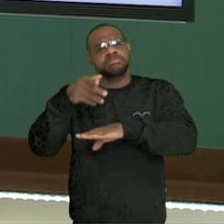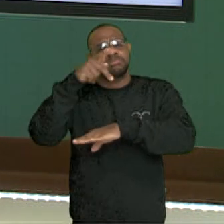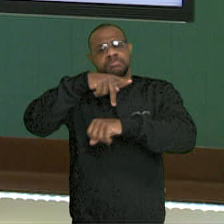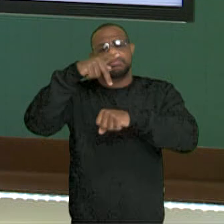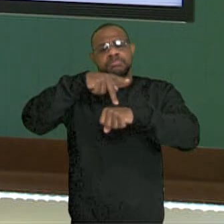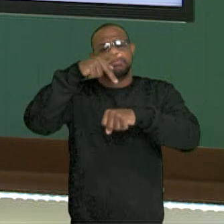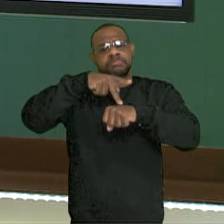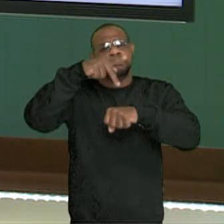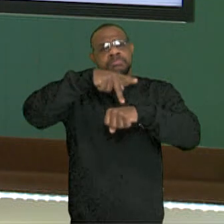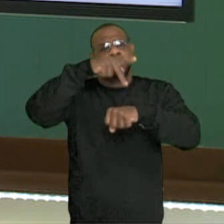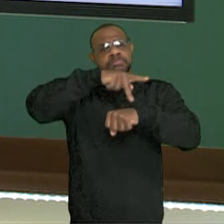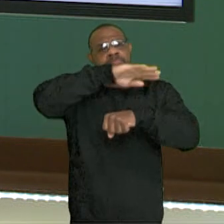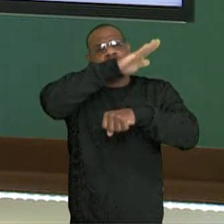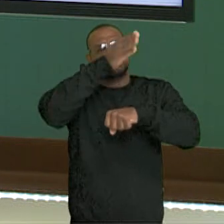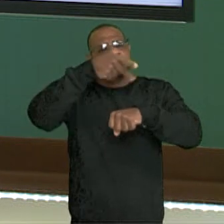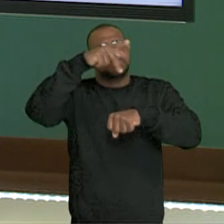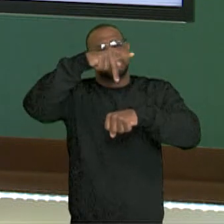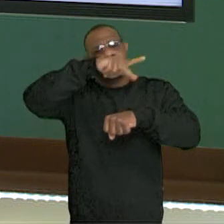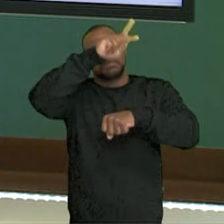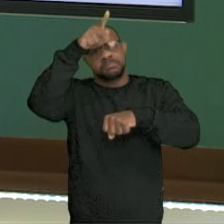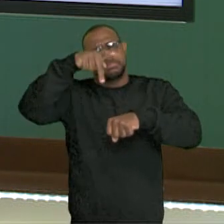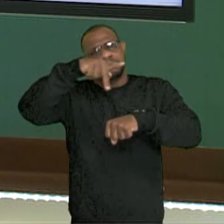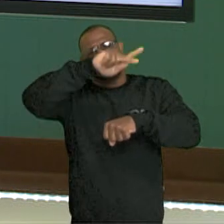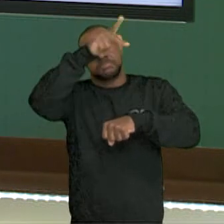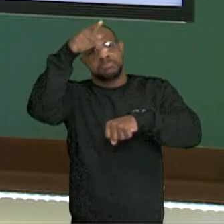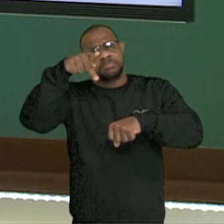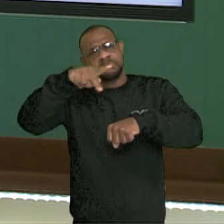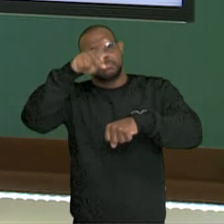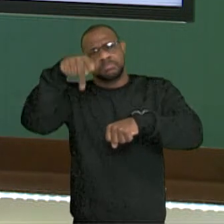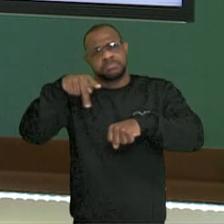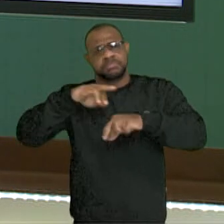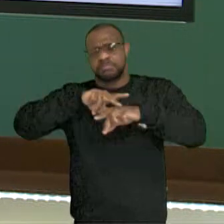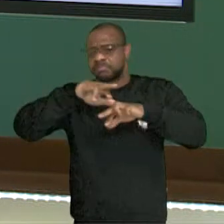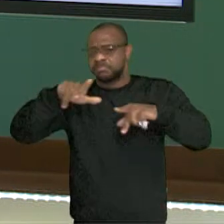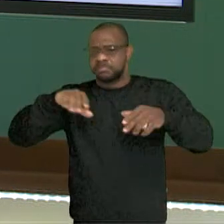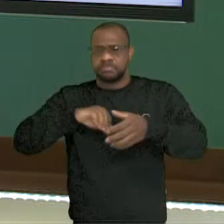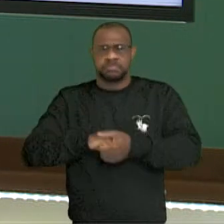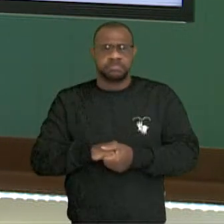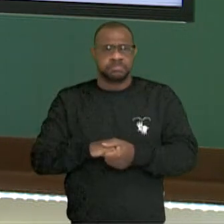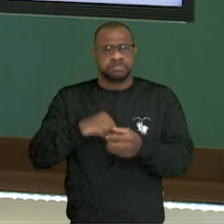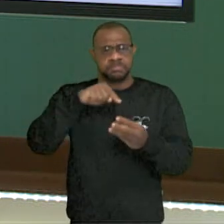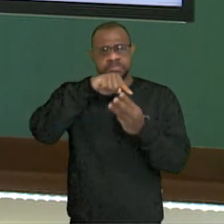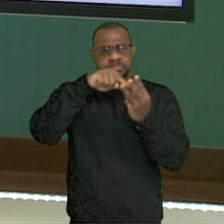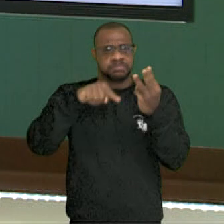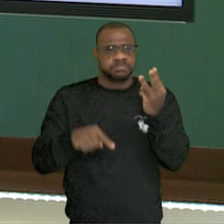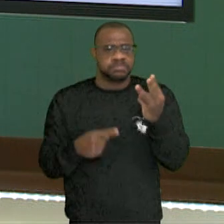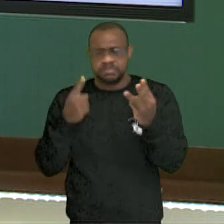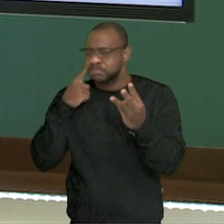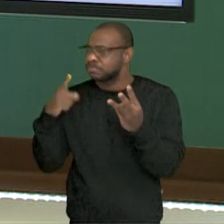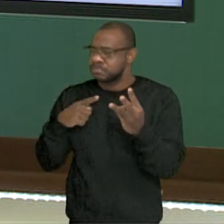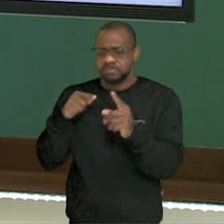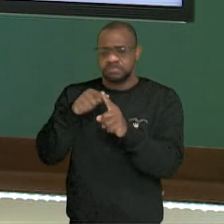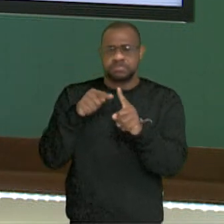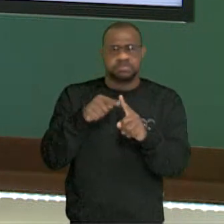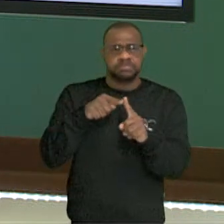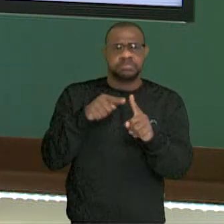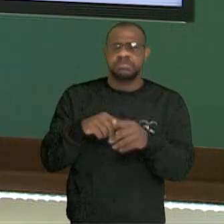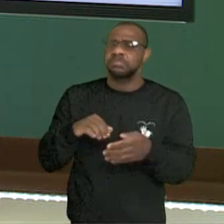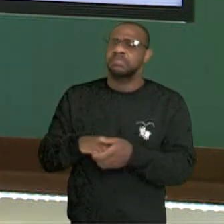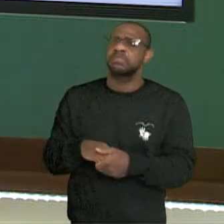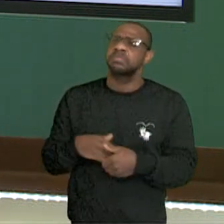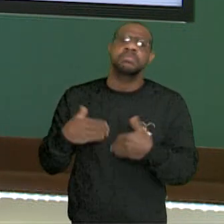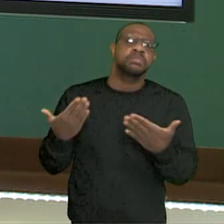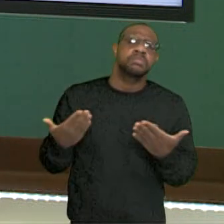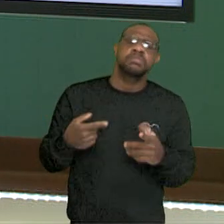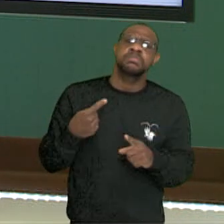rocha: sedimentar e metamórfica. Uau! Então, quando eu pergunto para vocês qual é a